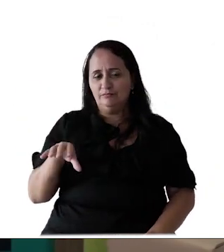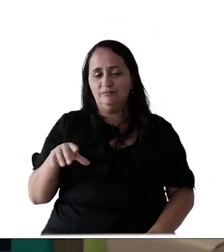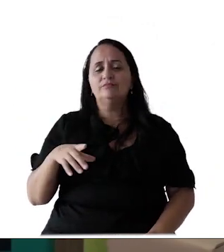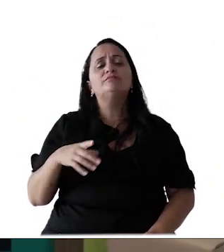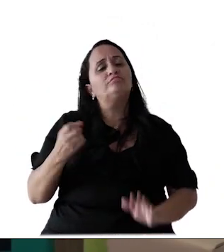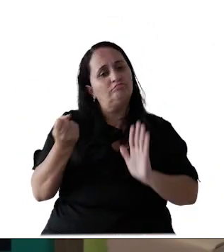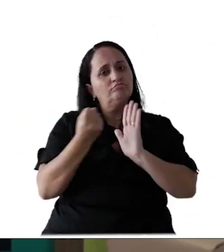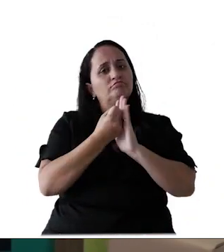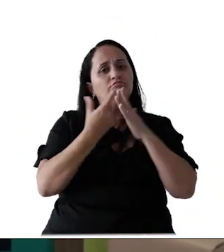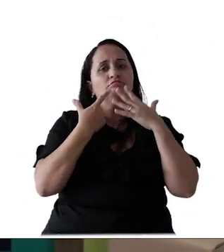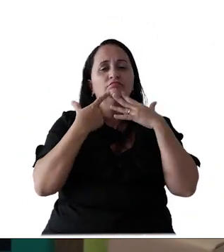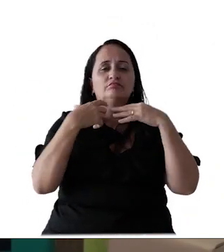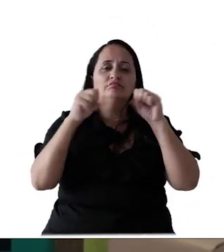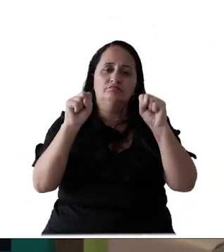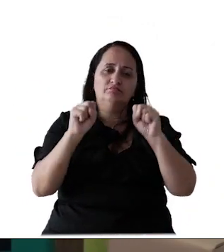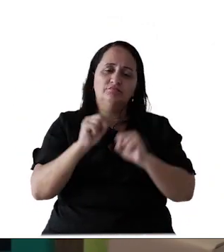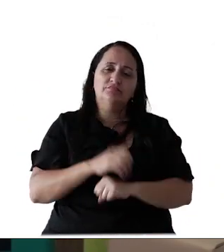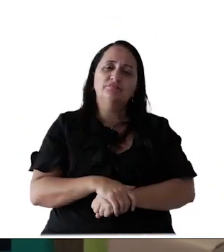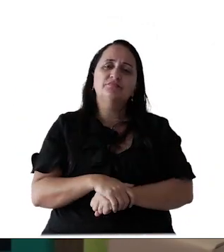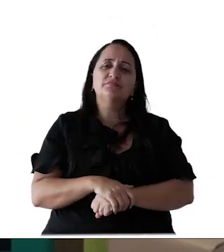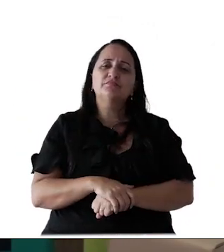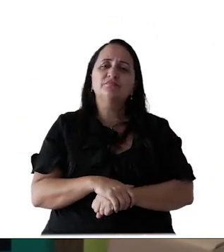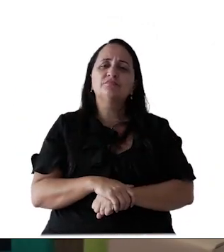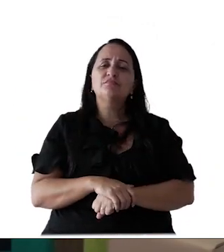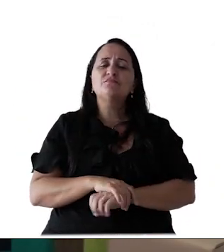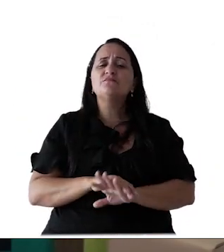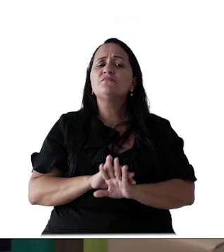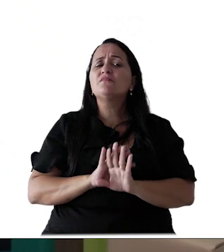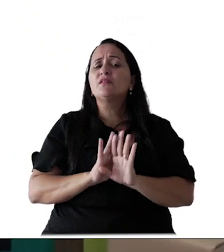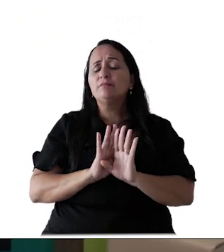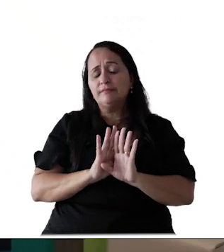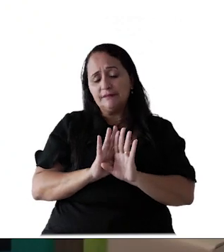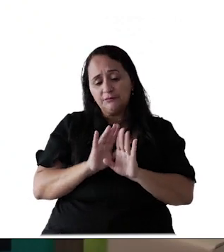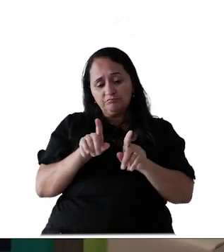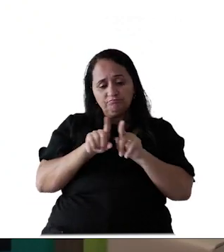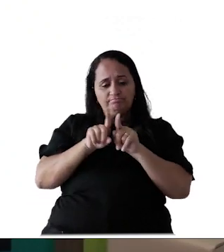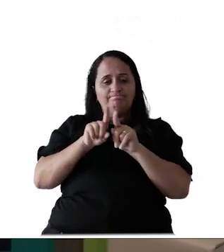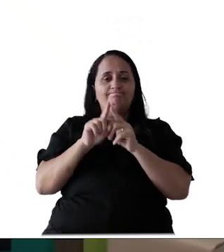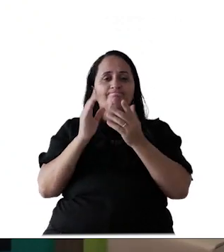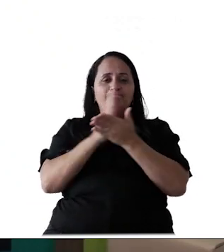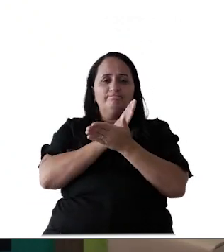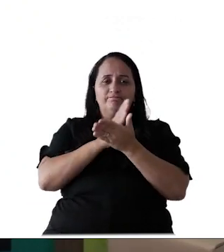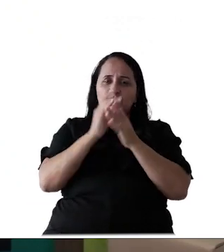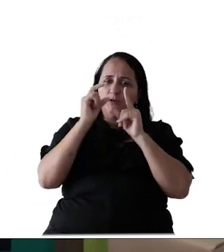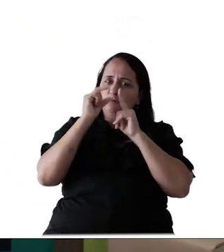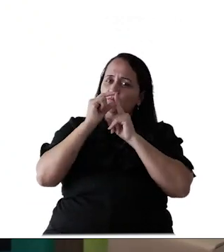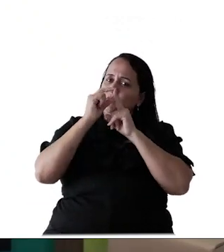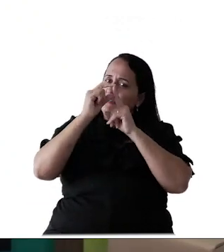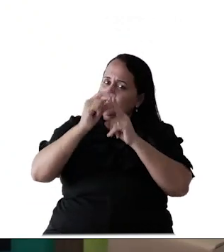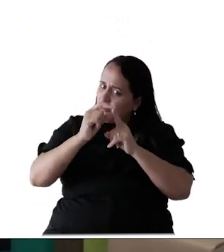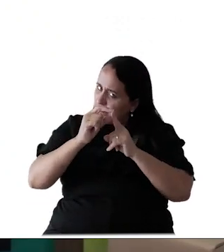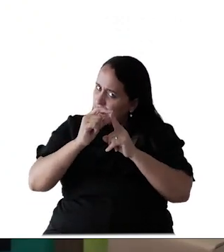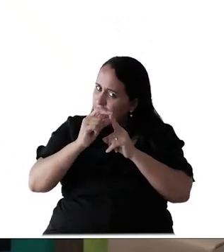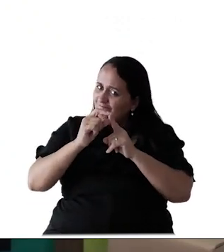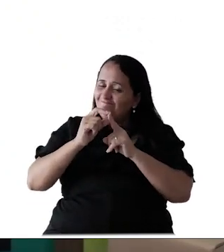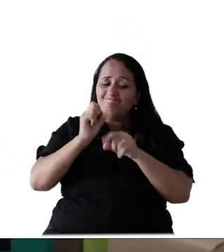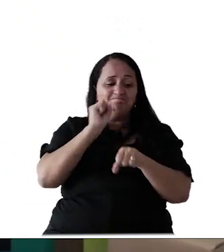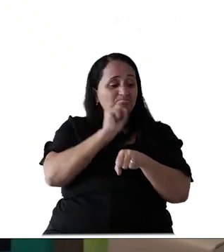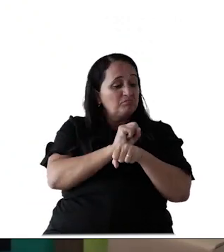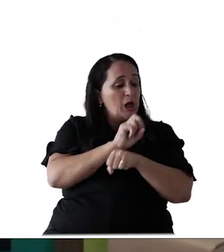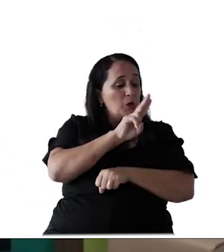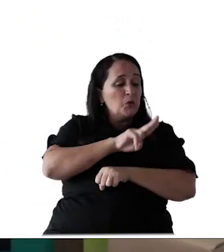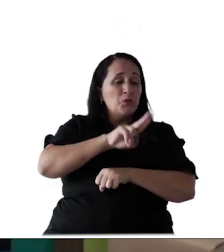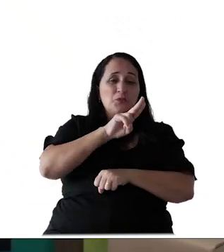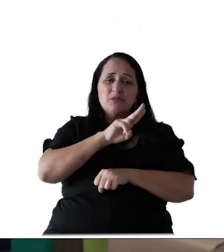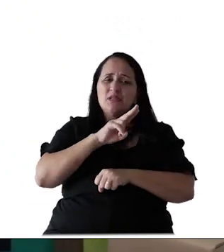linguísticas. Inclusive, algumas palavras estão em desuso. Por quê, Pro? Porque a língua é viva, ela é